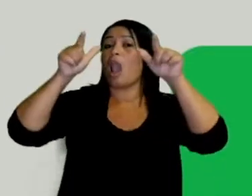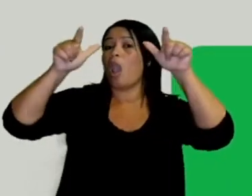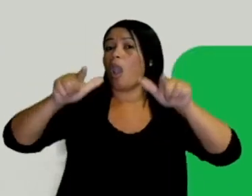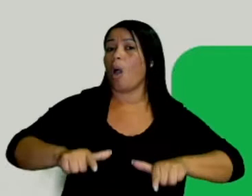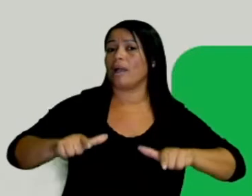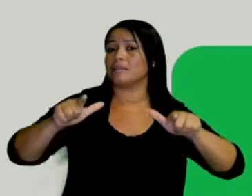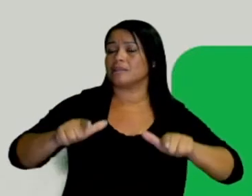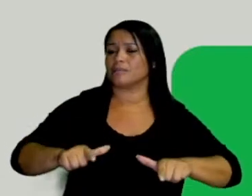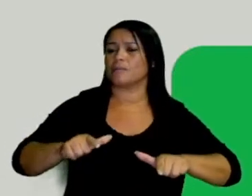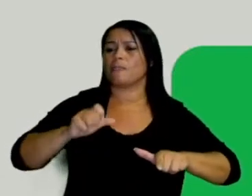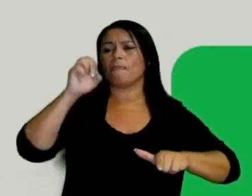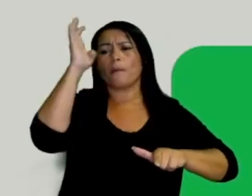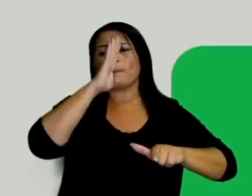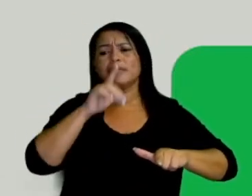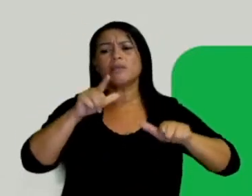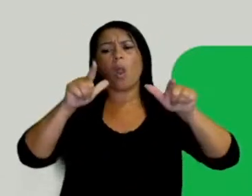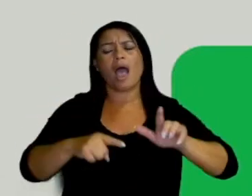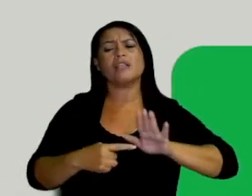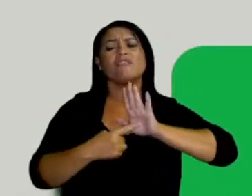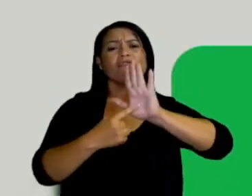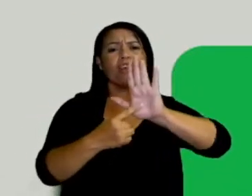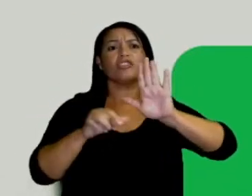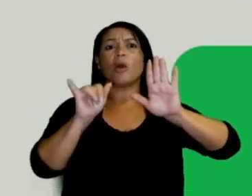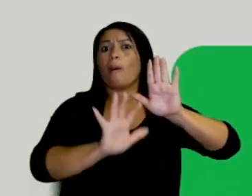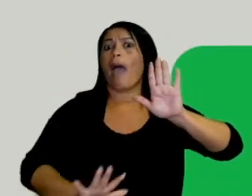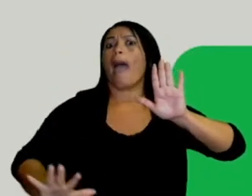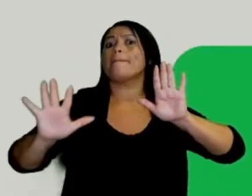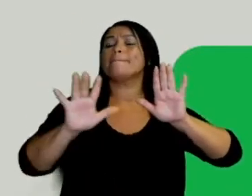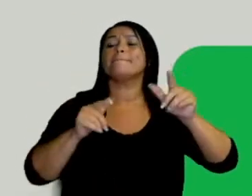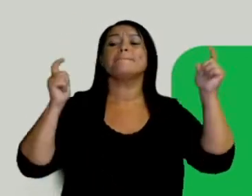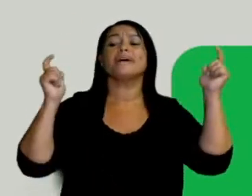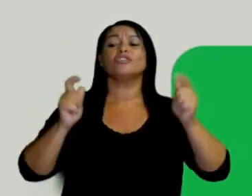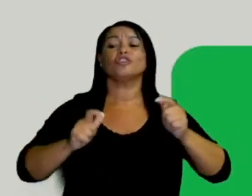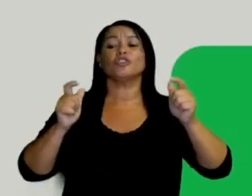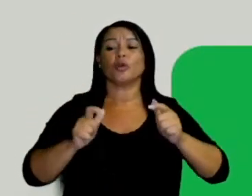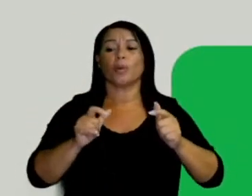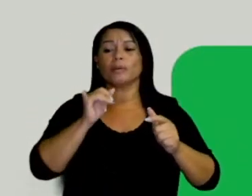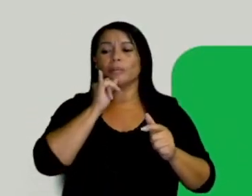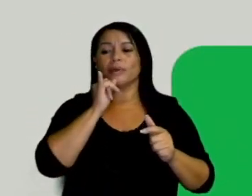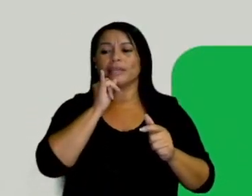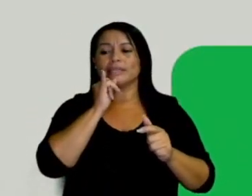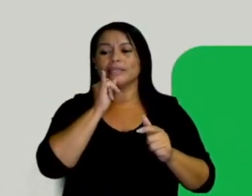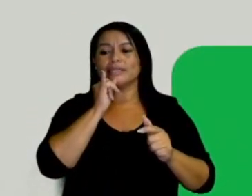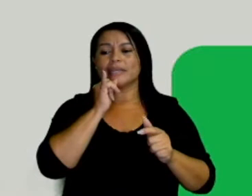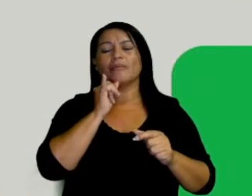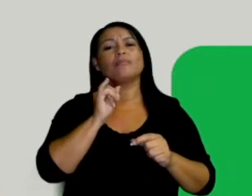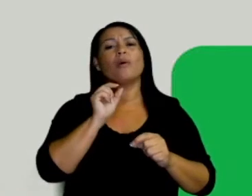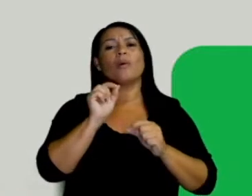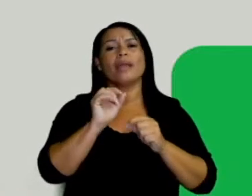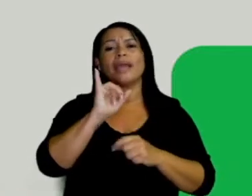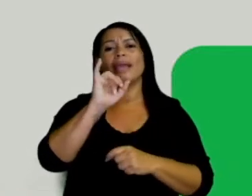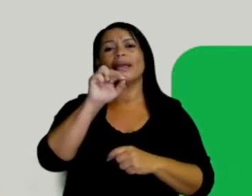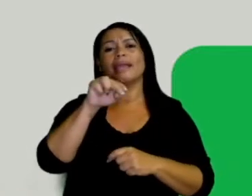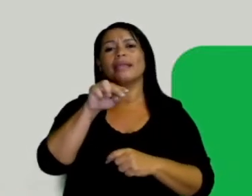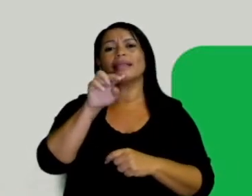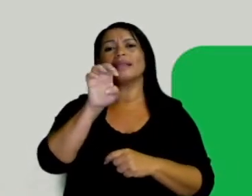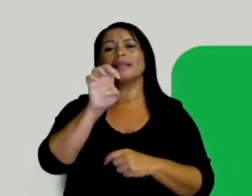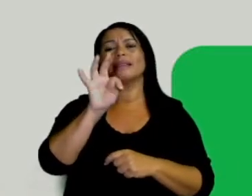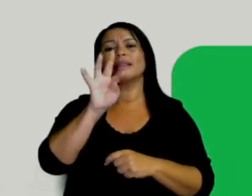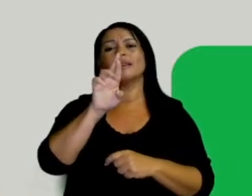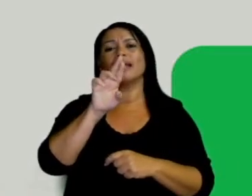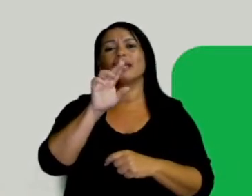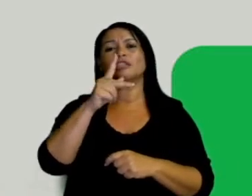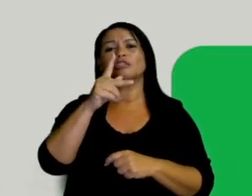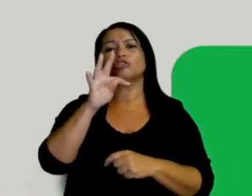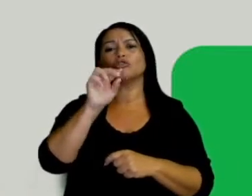O Brasil, vejam ali a imagem, né, ele está localizado numa região que a gente chama de região intertropical. O Brasil é